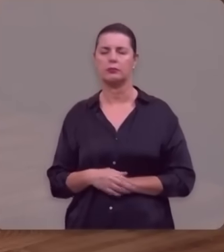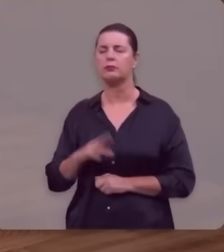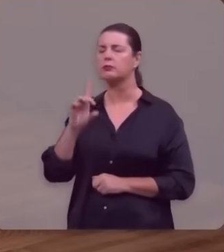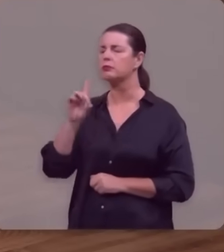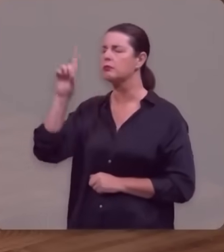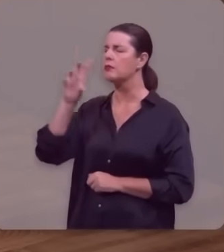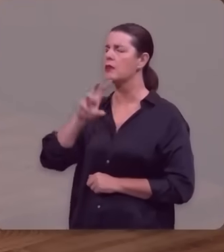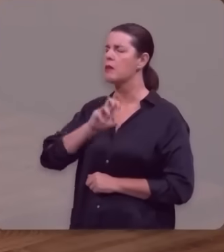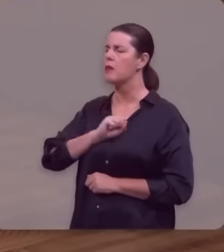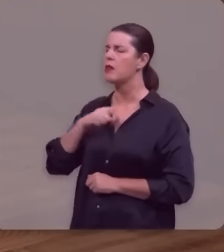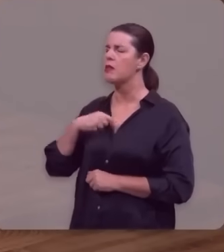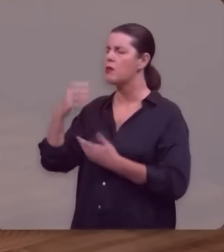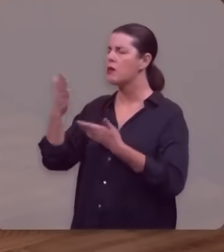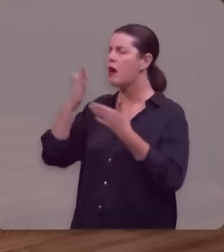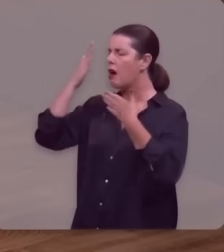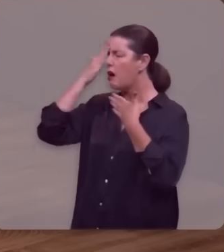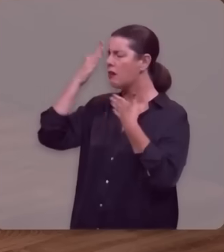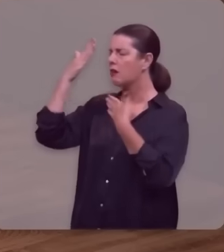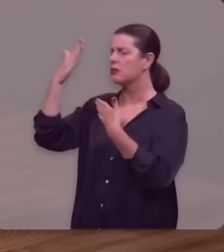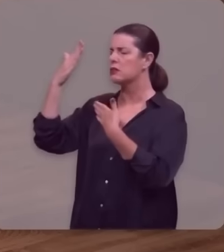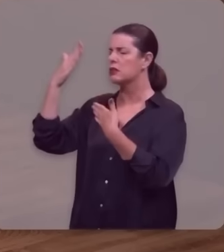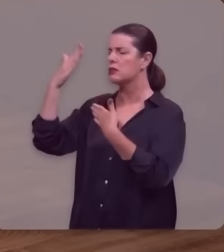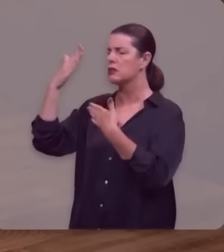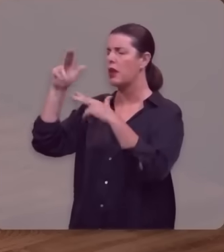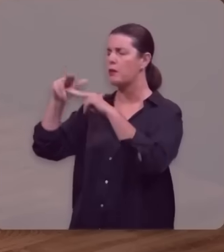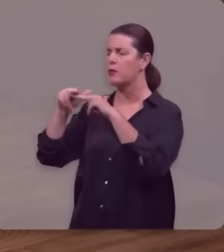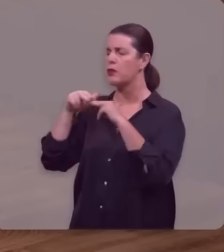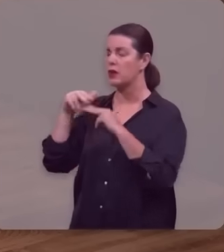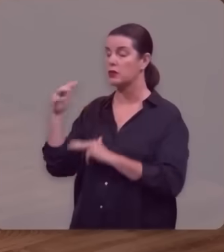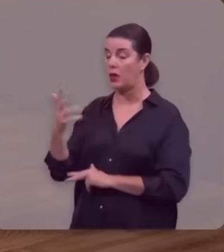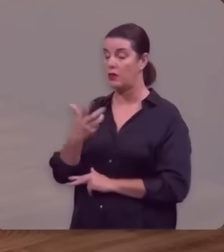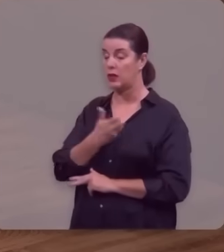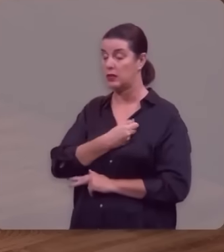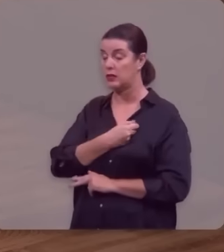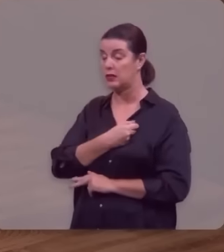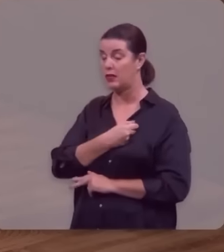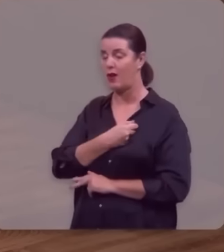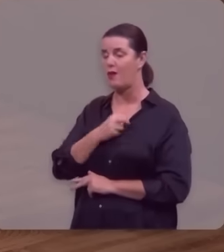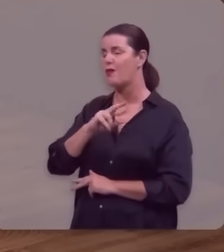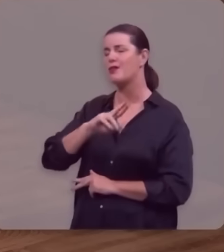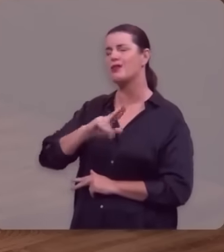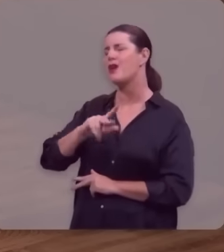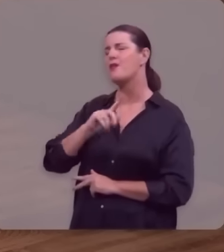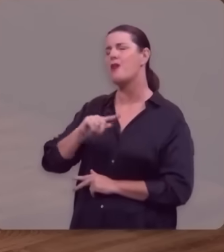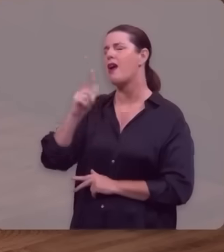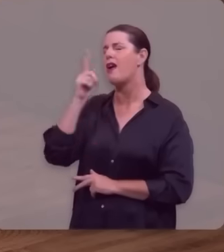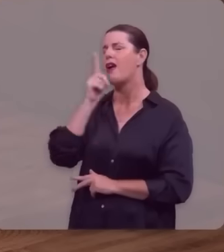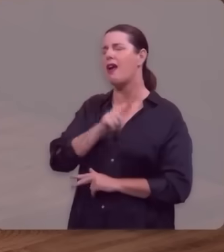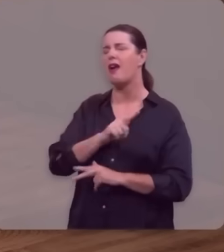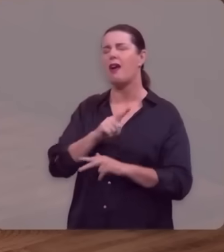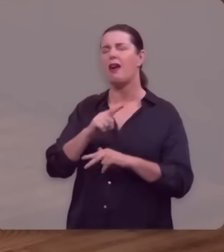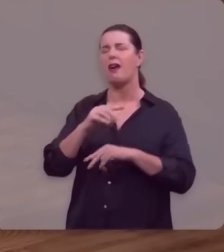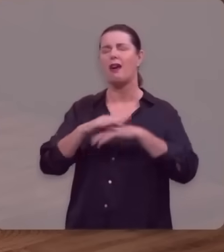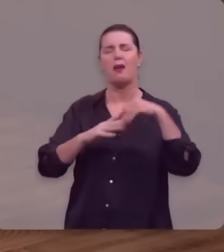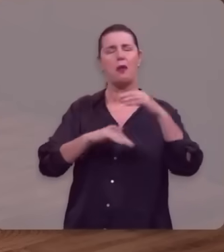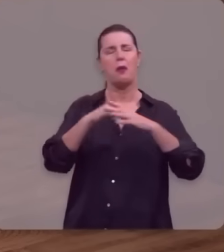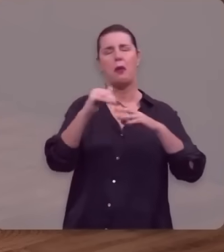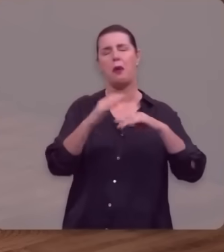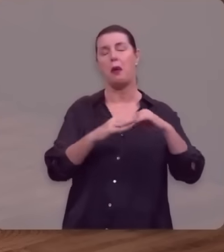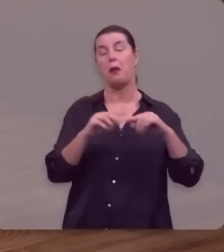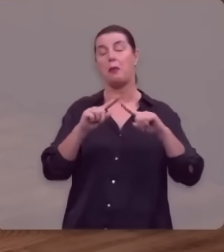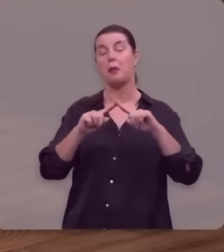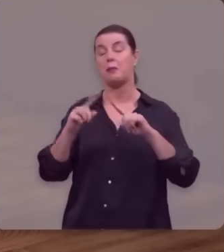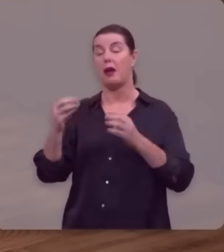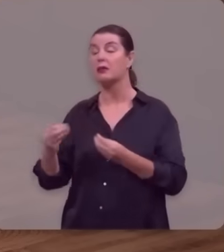Deus amado eu quero te agradecer porque a salvação não é uma conquista das obras Mas é uma